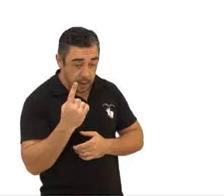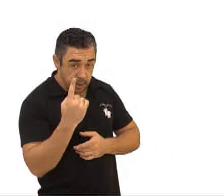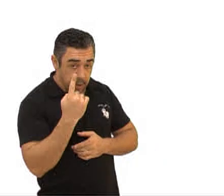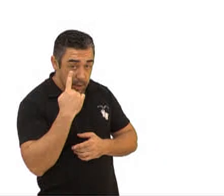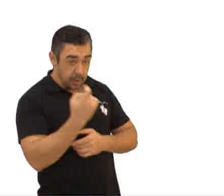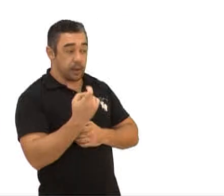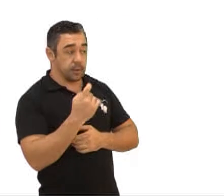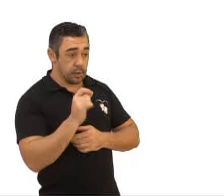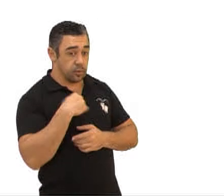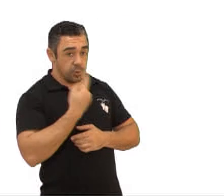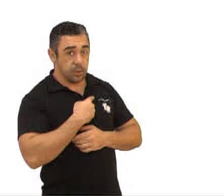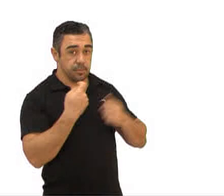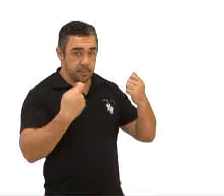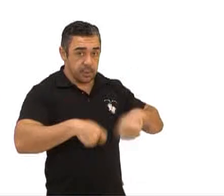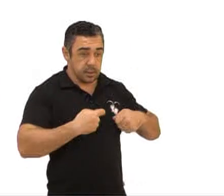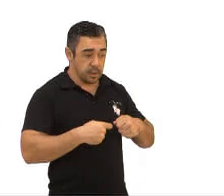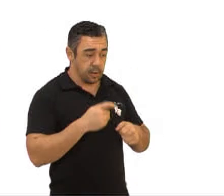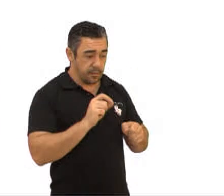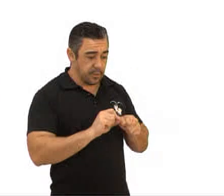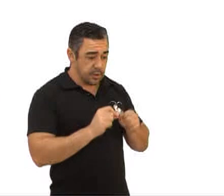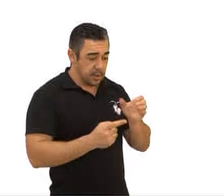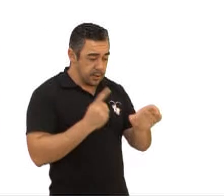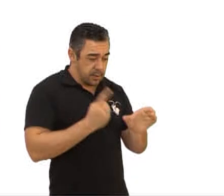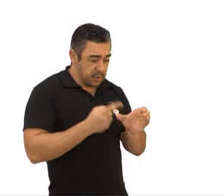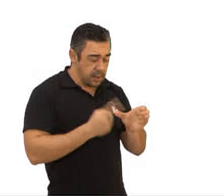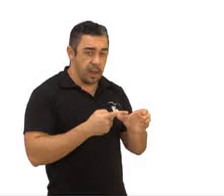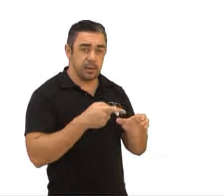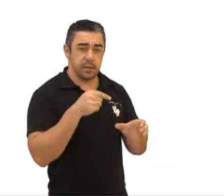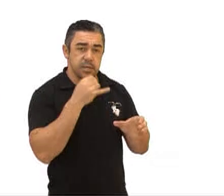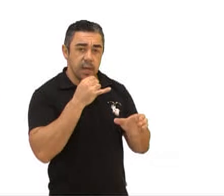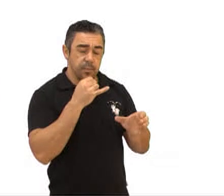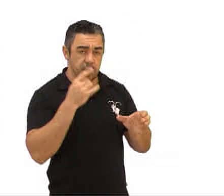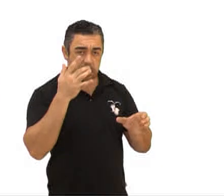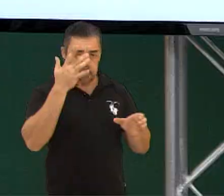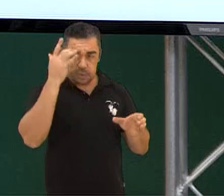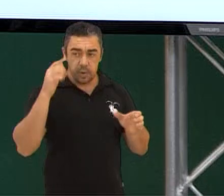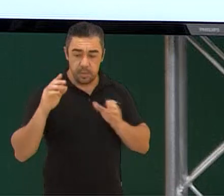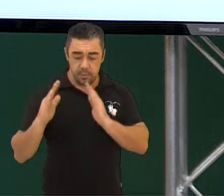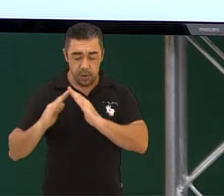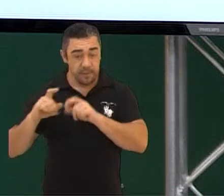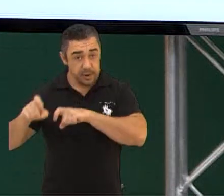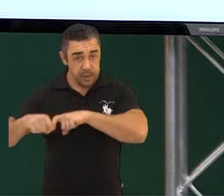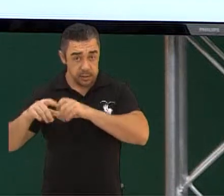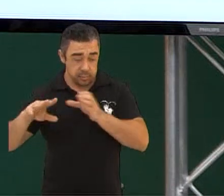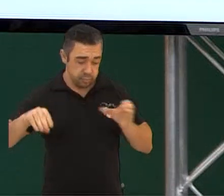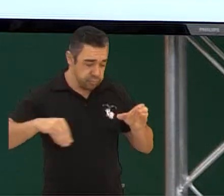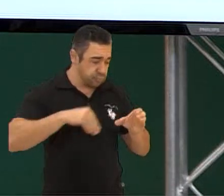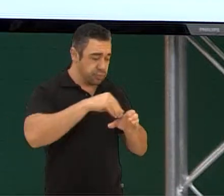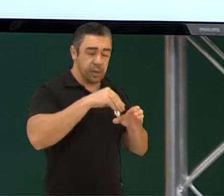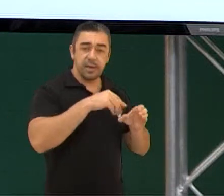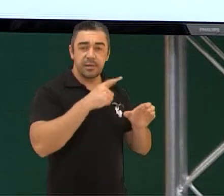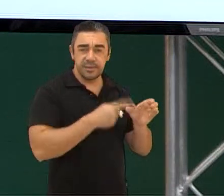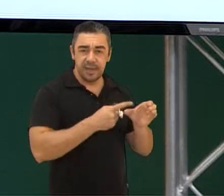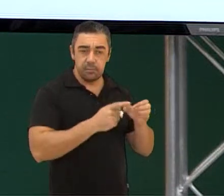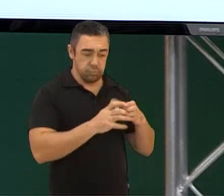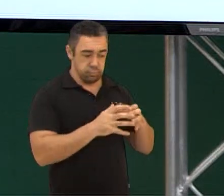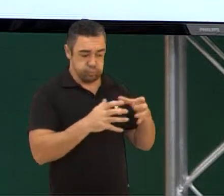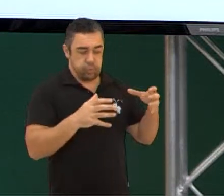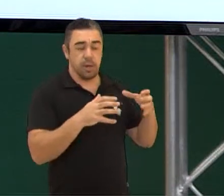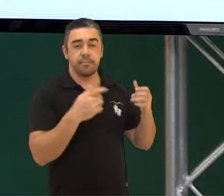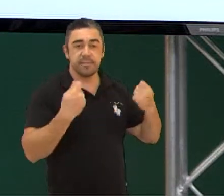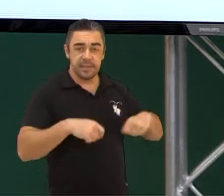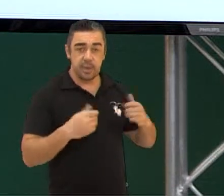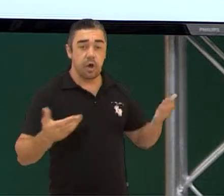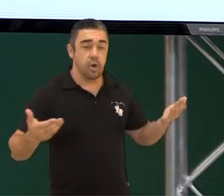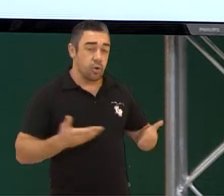que a gente precisa exatamente, quando a gente fala questão de urbanização, né, da saída das pessoas do campo para a cidade, né, e esse inchar exatamente das cidades, nós temos